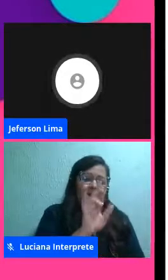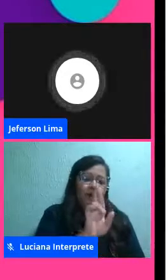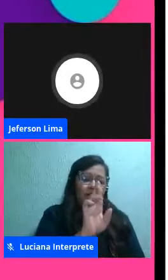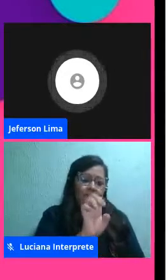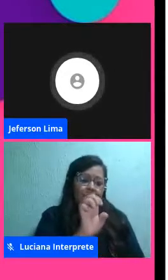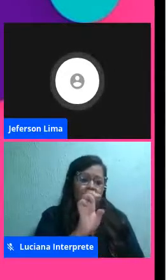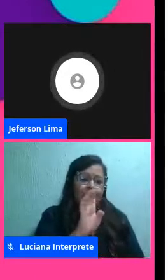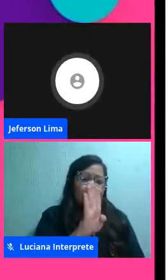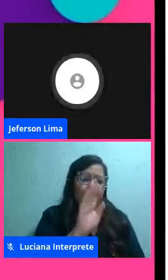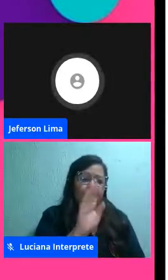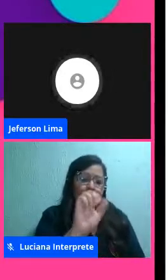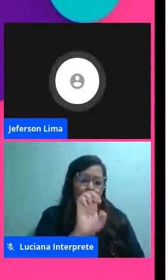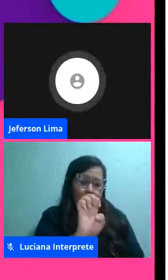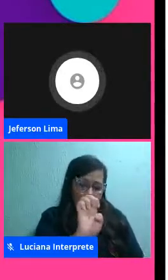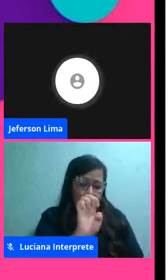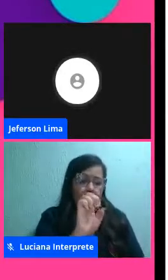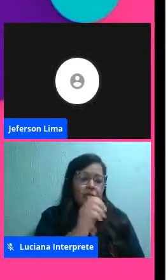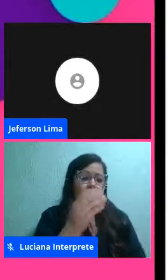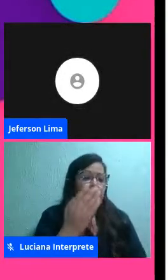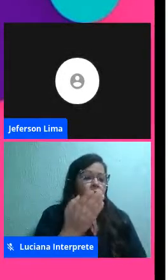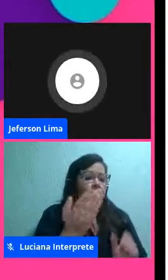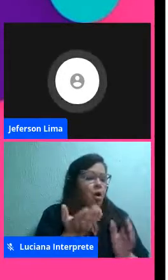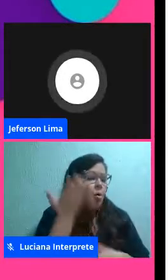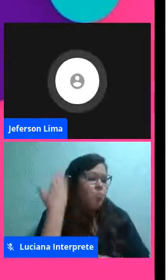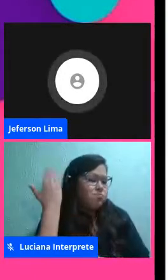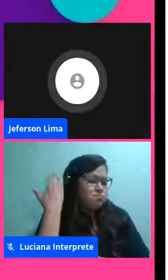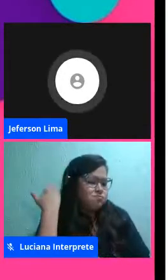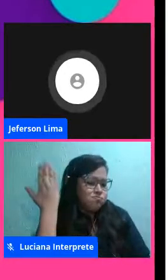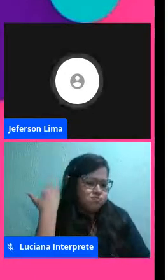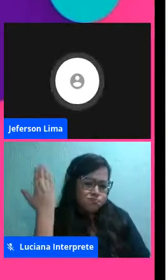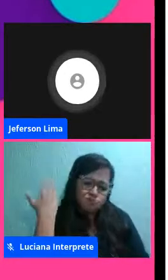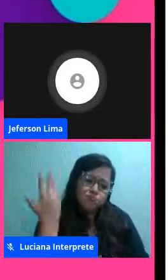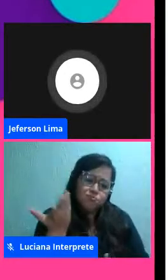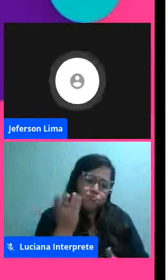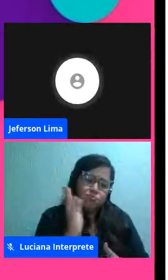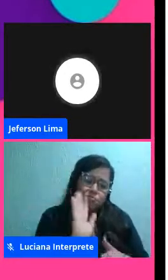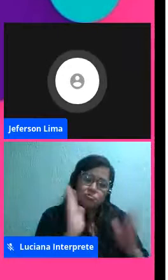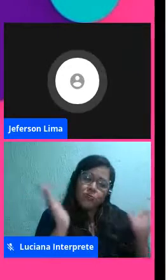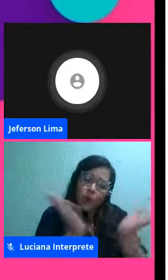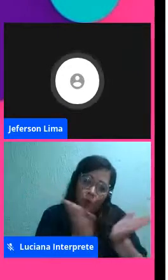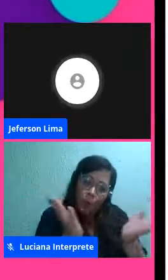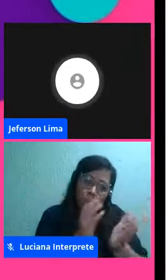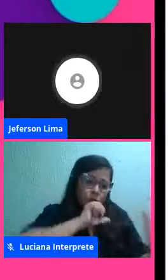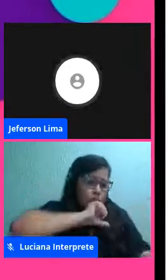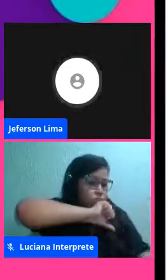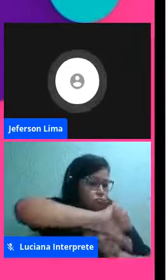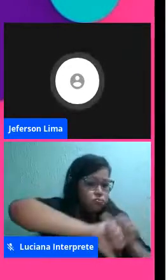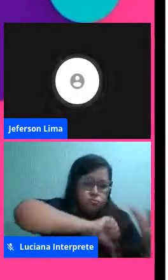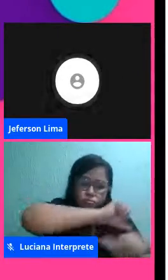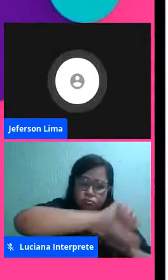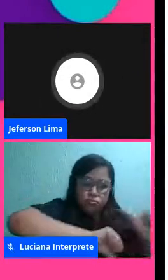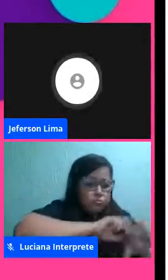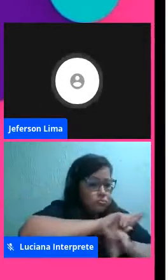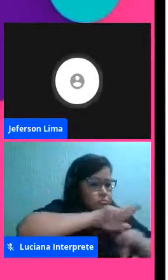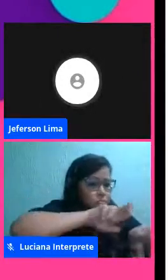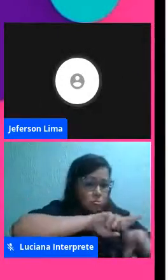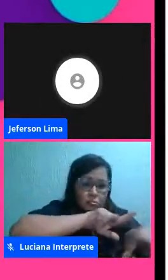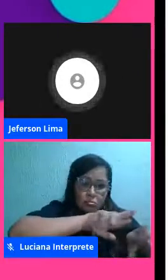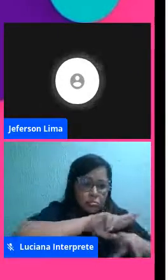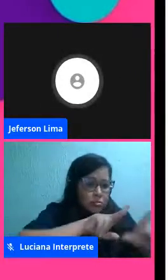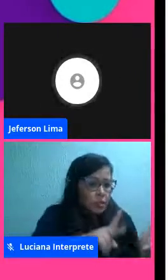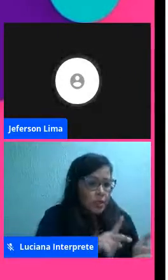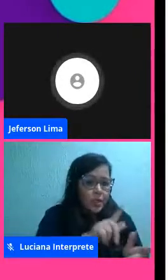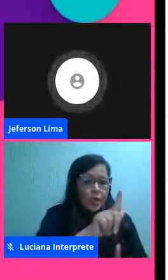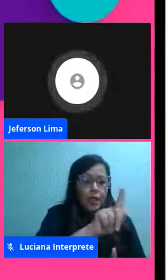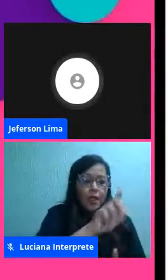né, já tem 8 anos aí, é uma ferramenta bem madura. Mas muita coisa mudou. Não era da Google, a Google comprou, aí a Google modificou